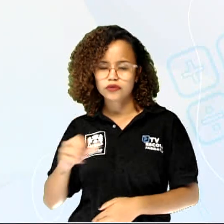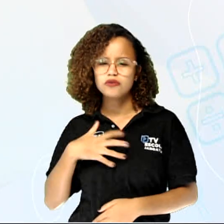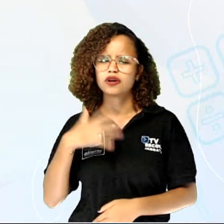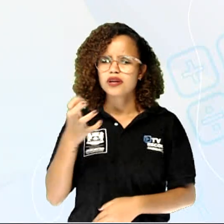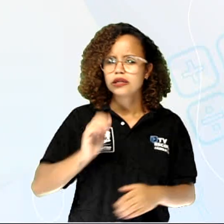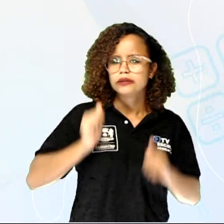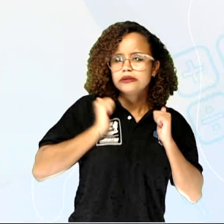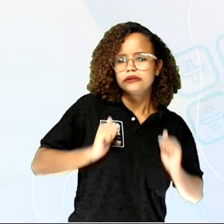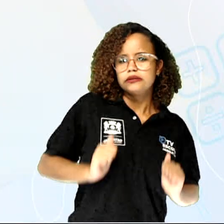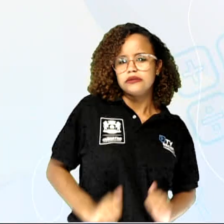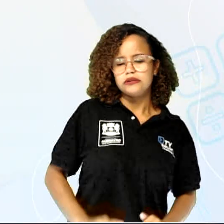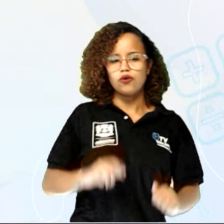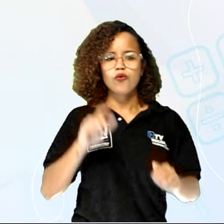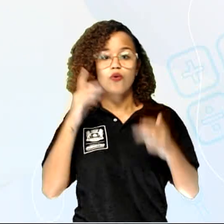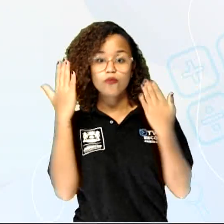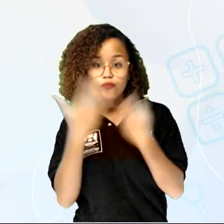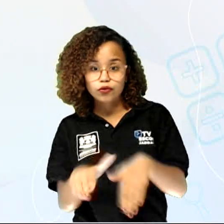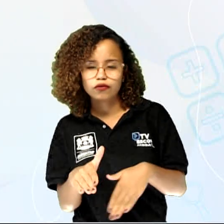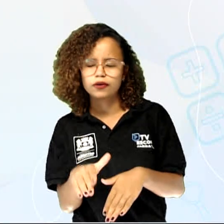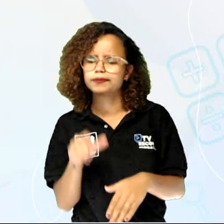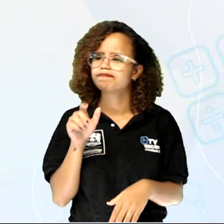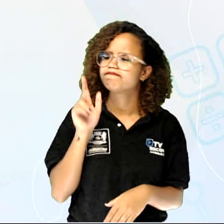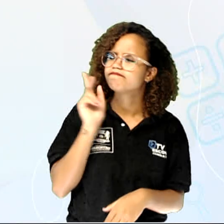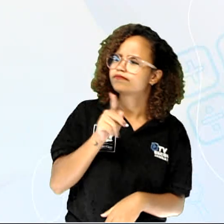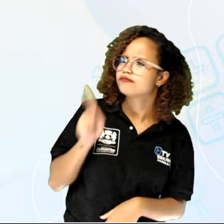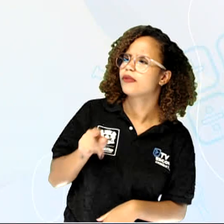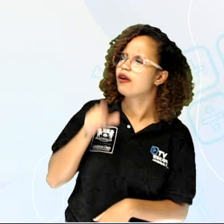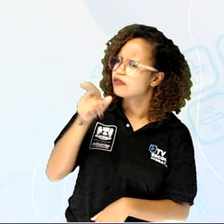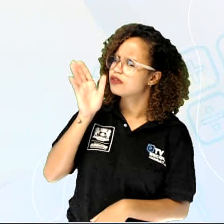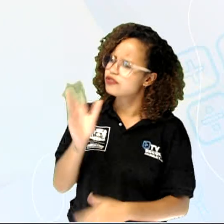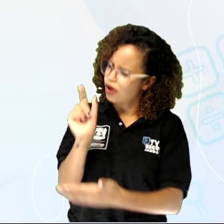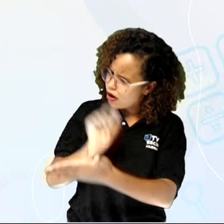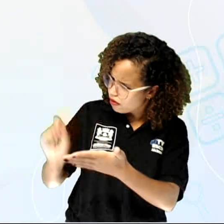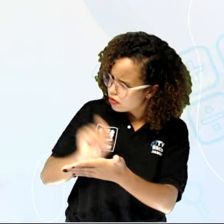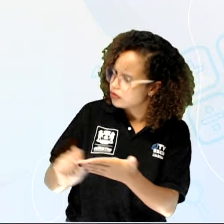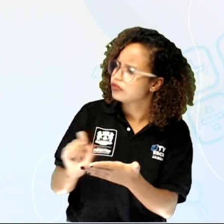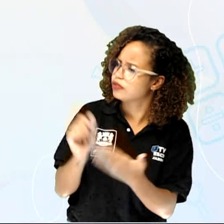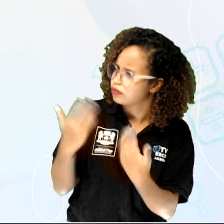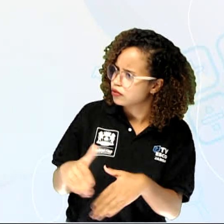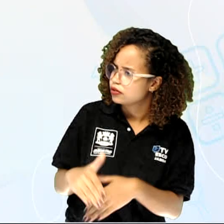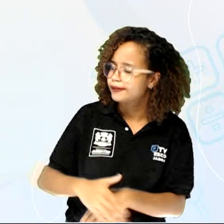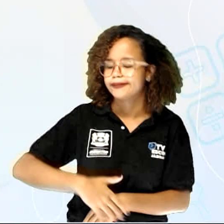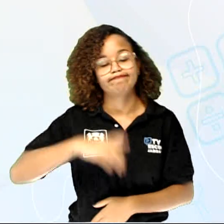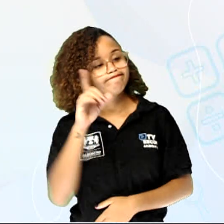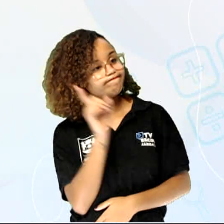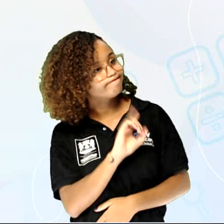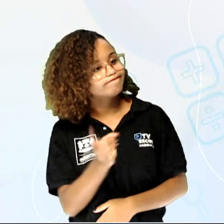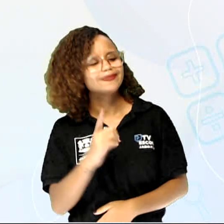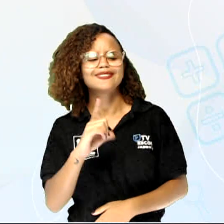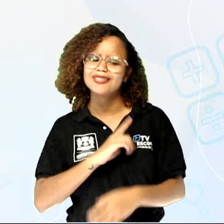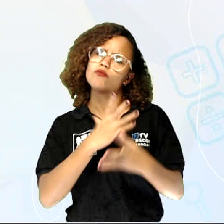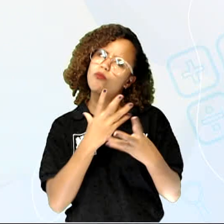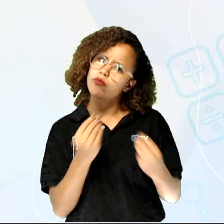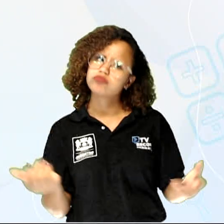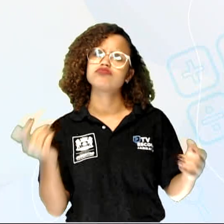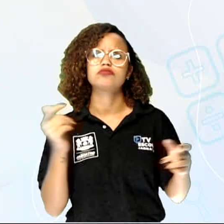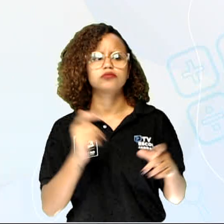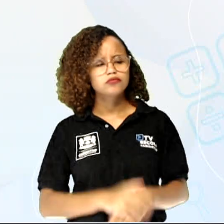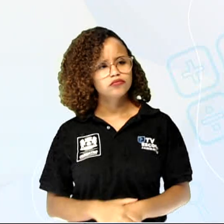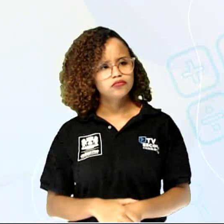do teste, perguntou para a professora: Professora, a senhora já corrigiu os testes? Não, Joãozinho, tem várias turmas. E